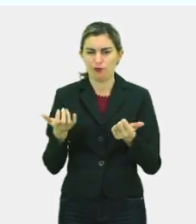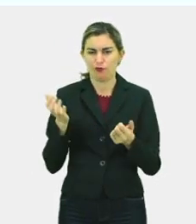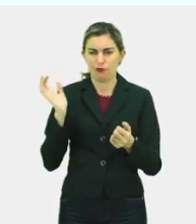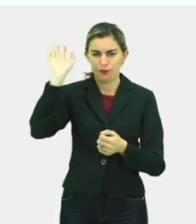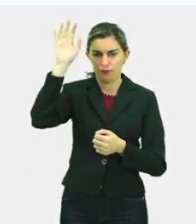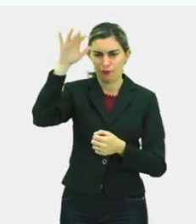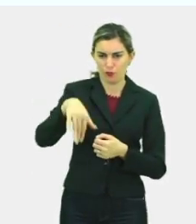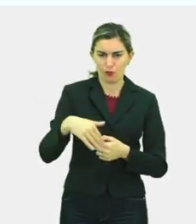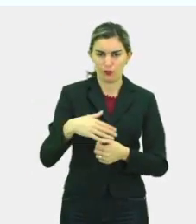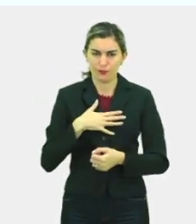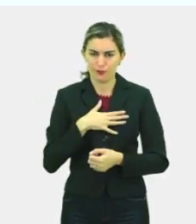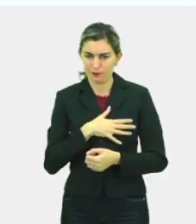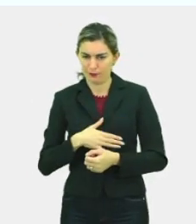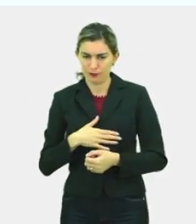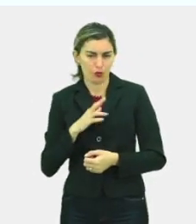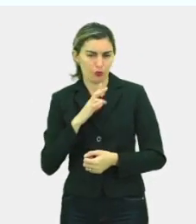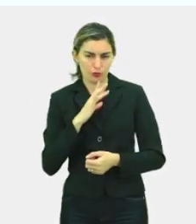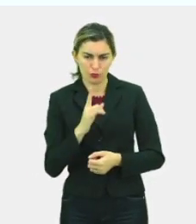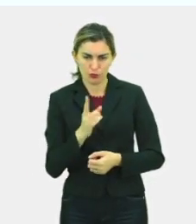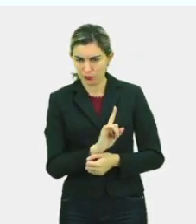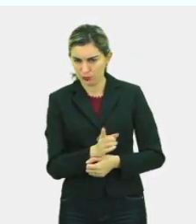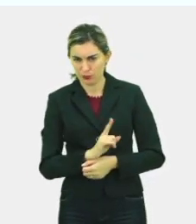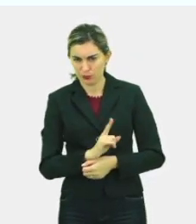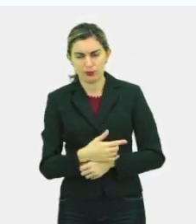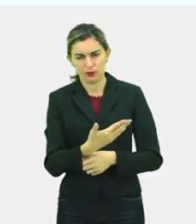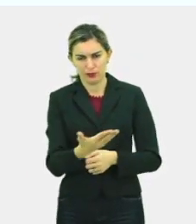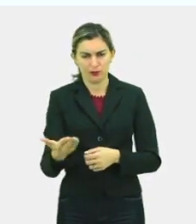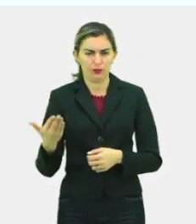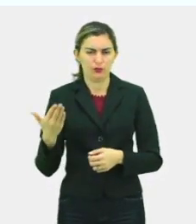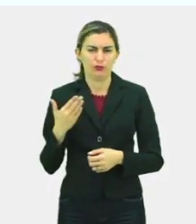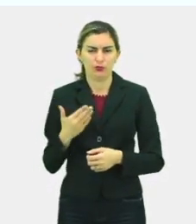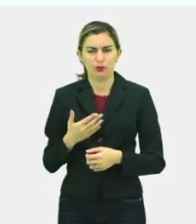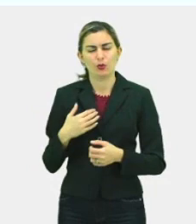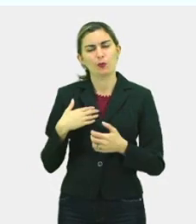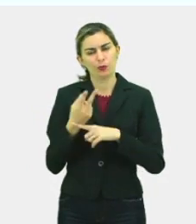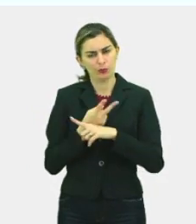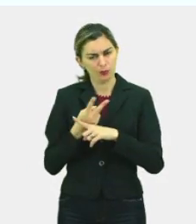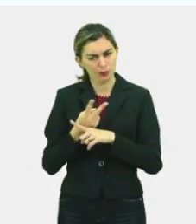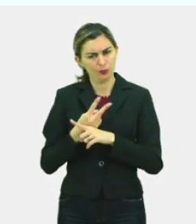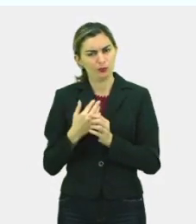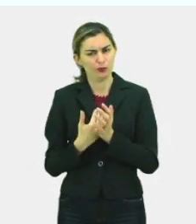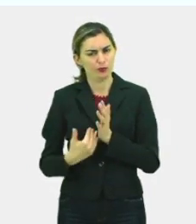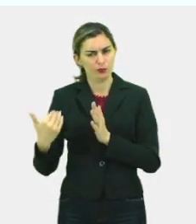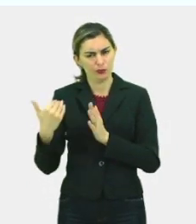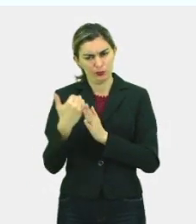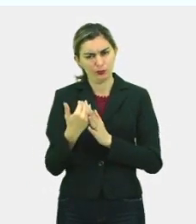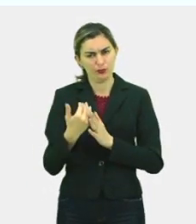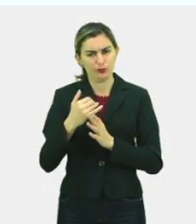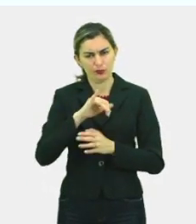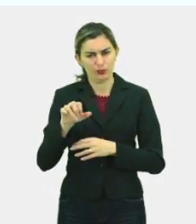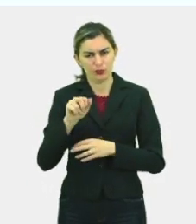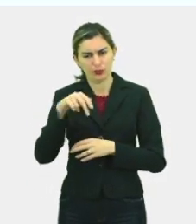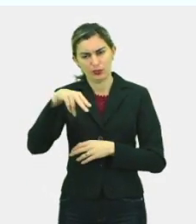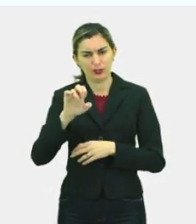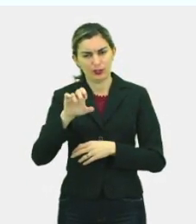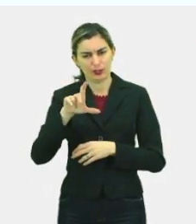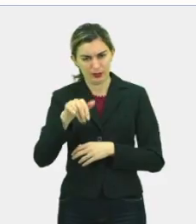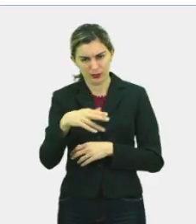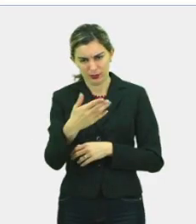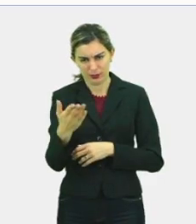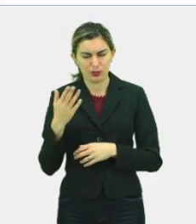já deve conhecer bastante. Para quem não conhece, está aprendendo ainda sobre o vôlei, procura lá um pouquinho mais sobre a Jaque,